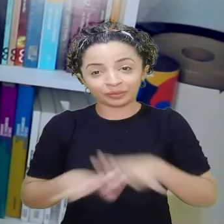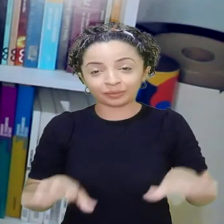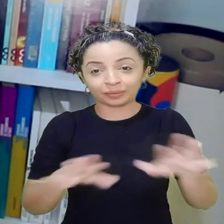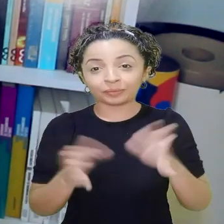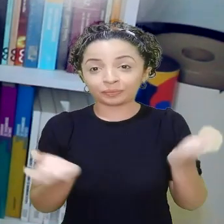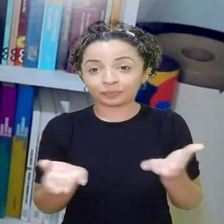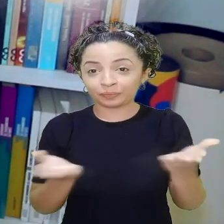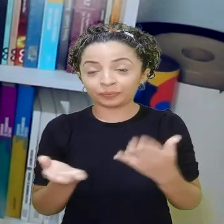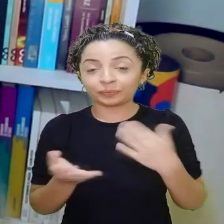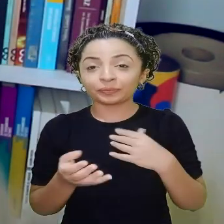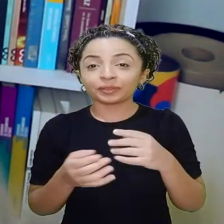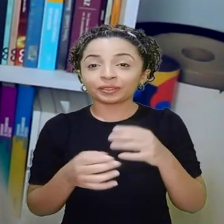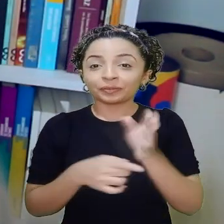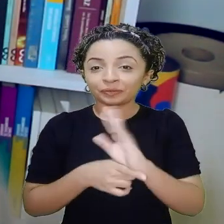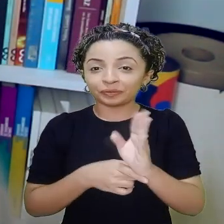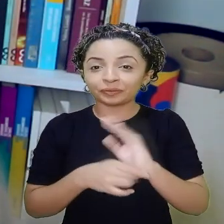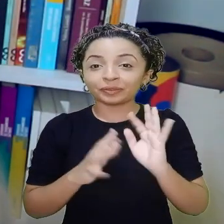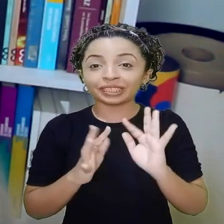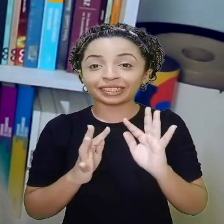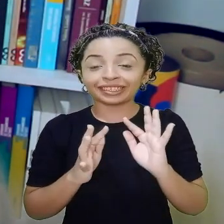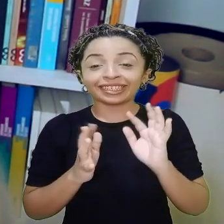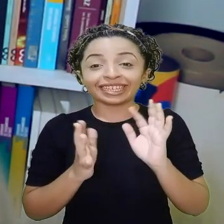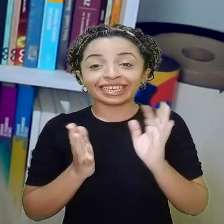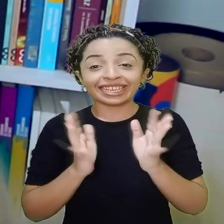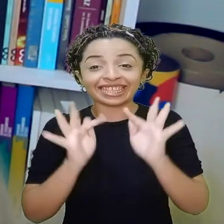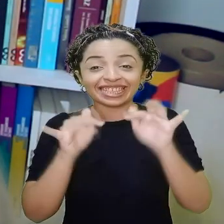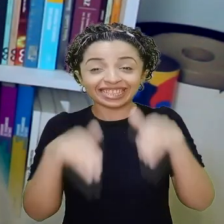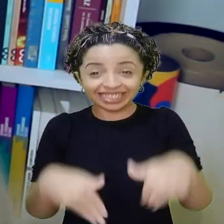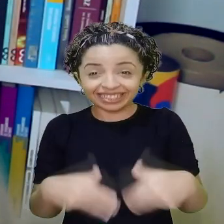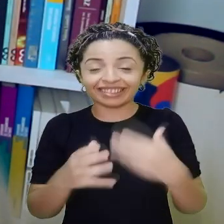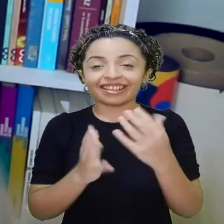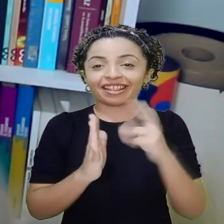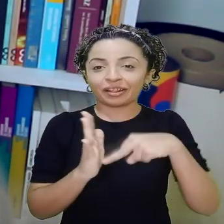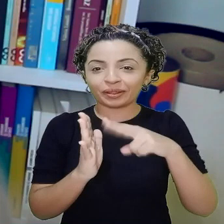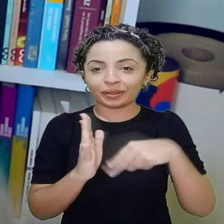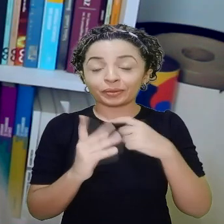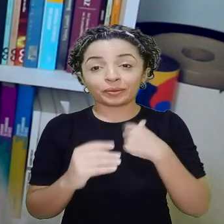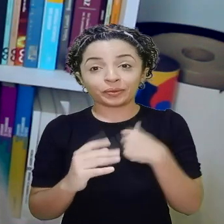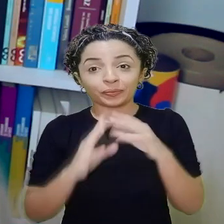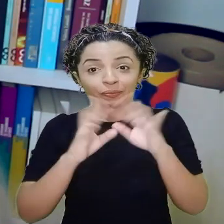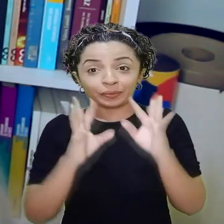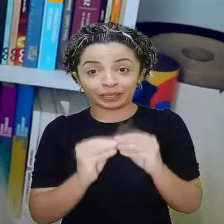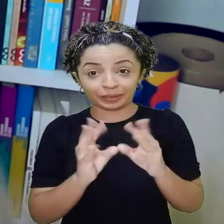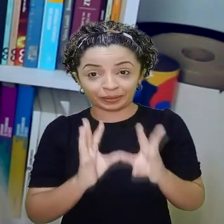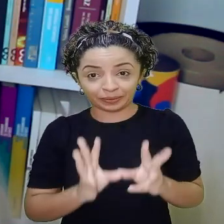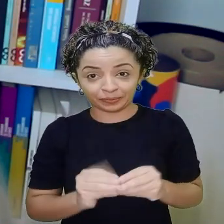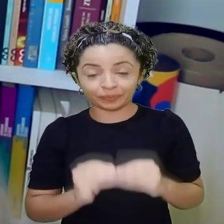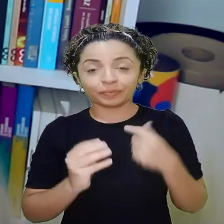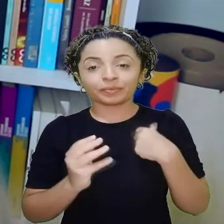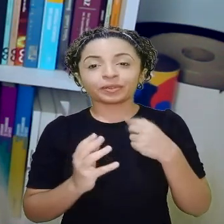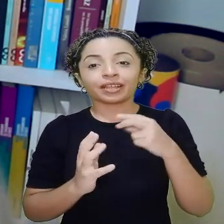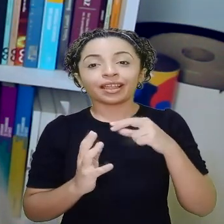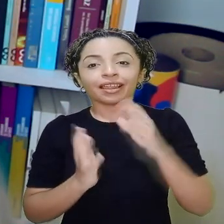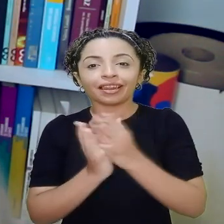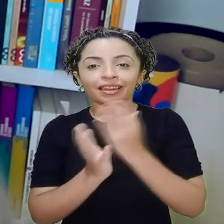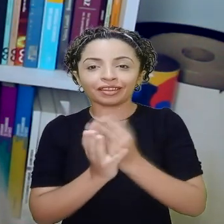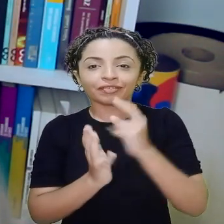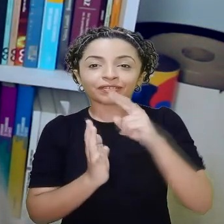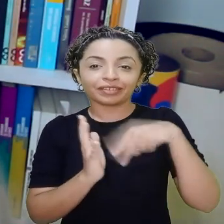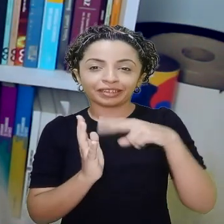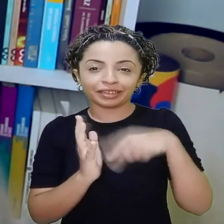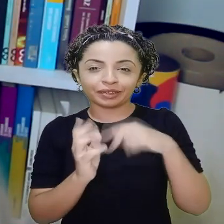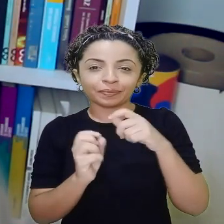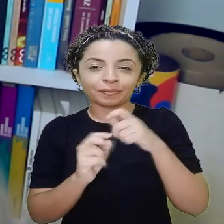Oi pessoal, hoje é o nosso vídeo de encerramento das leituras. Eu faço um resumo aqui dos livros que eu li nos